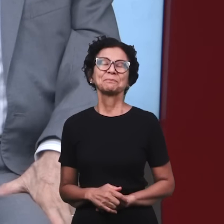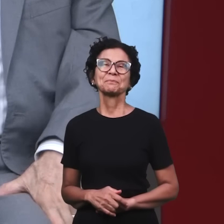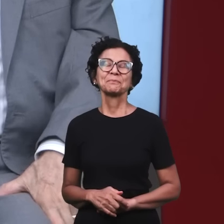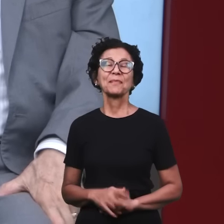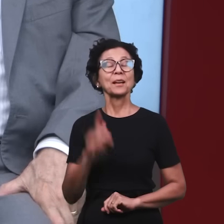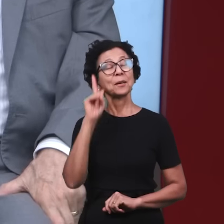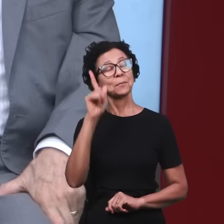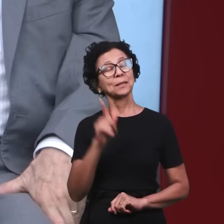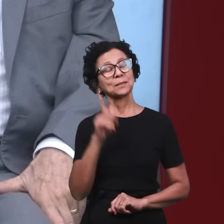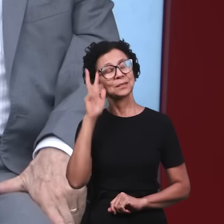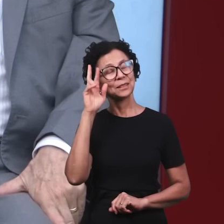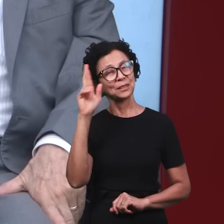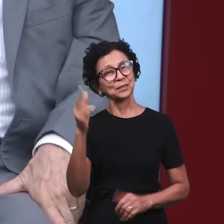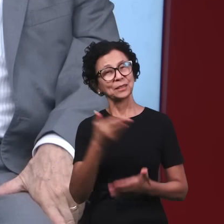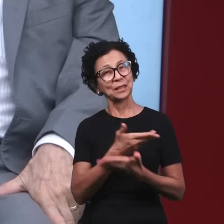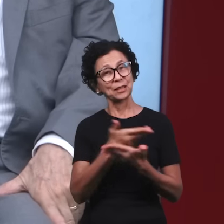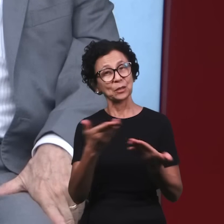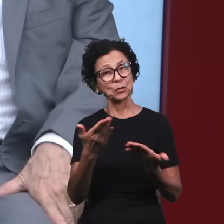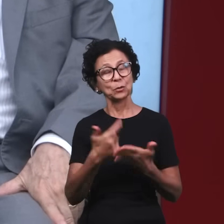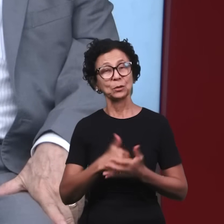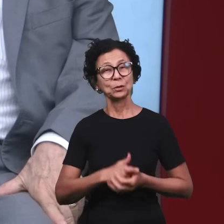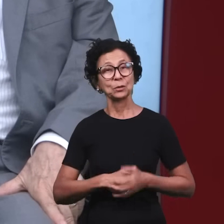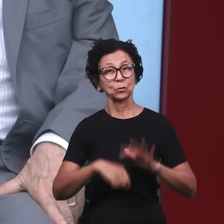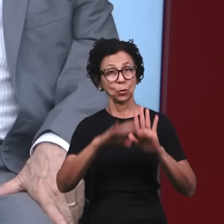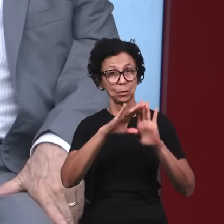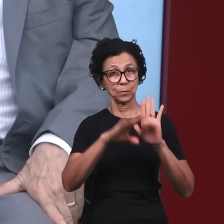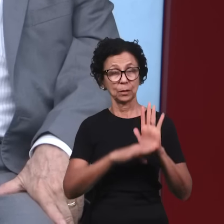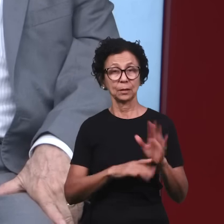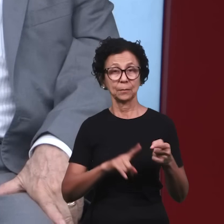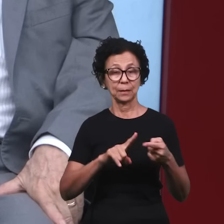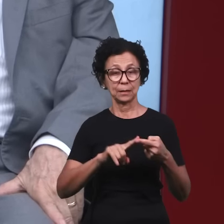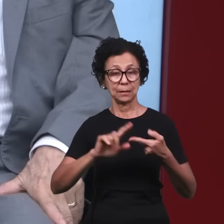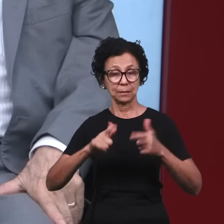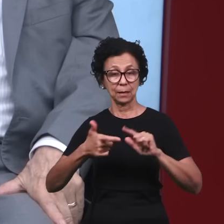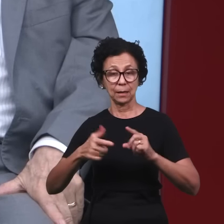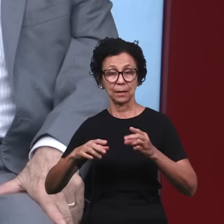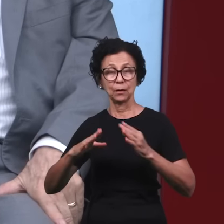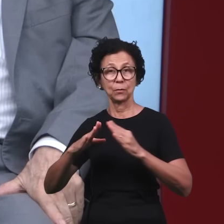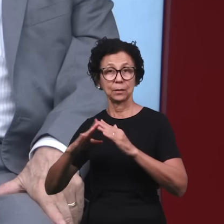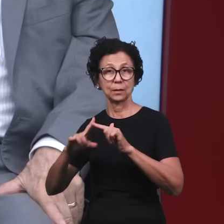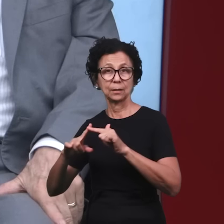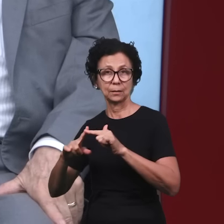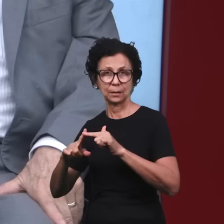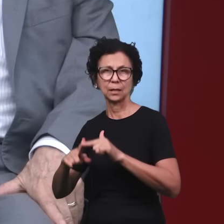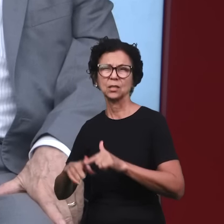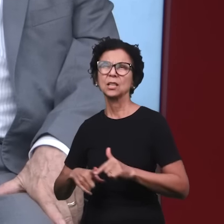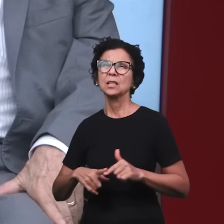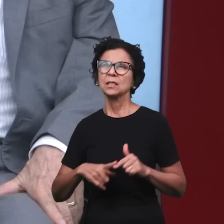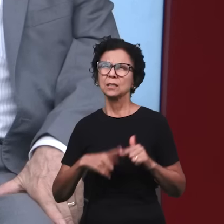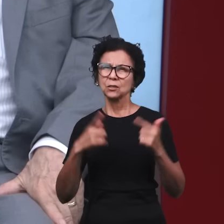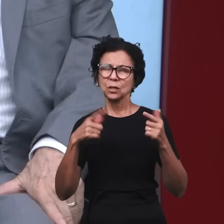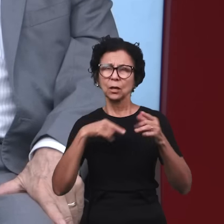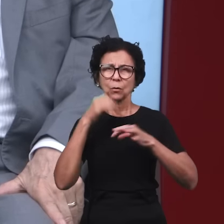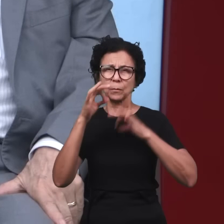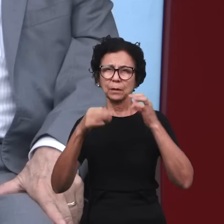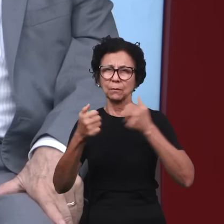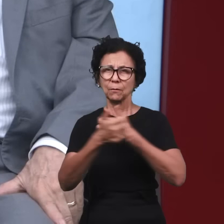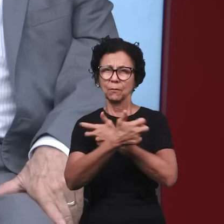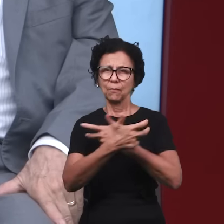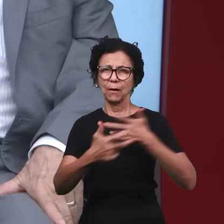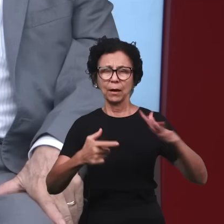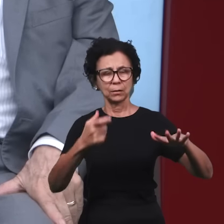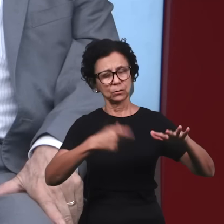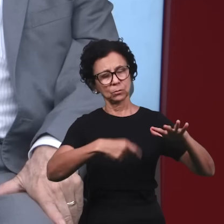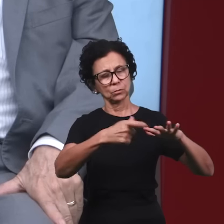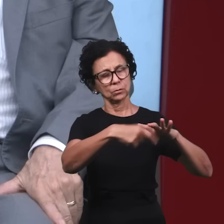Nós saudamos a todos com a paz do Senhor. Estamos no programa Israel e a Igreja. Já falamos de vários personagens